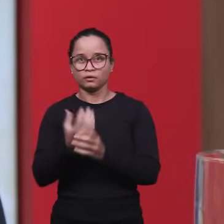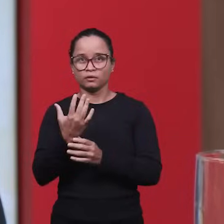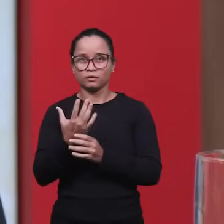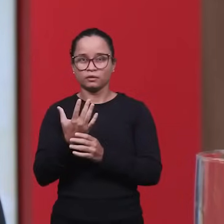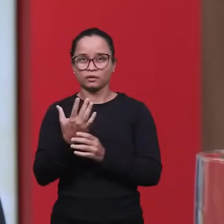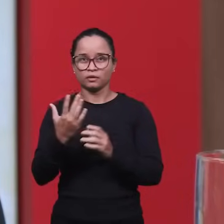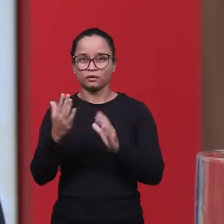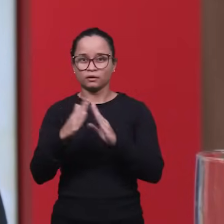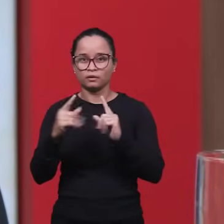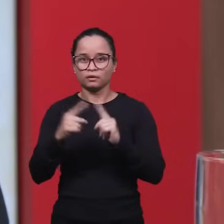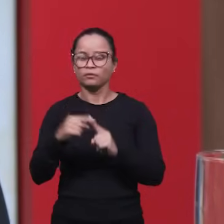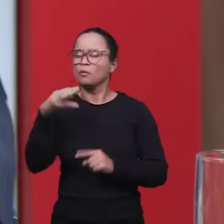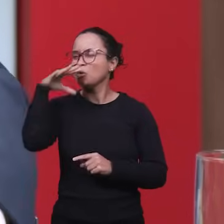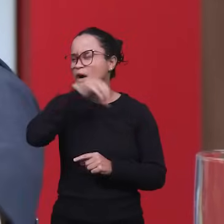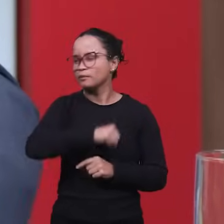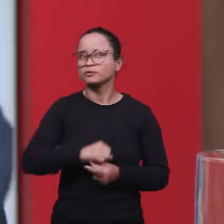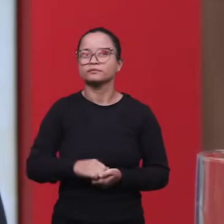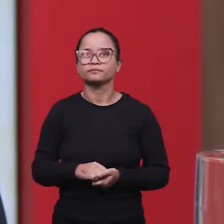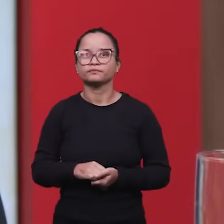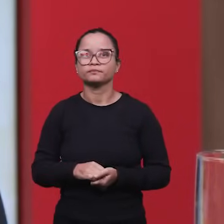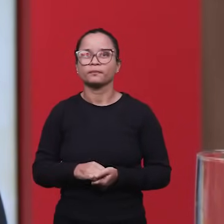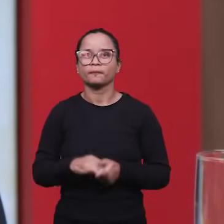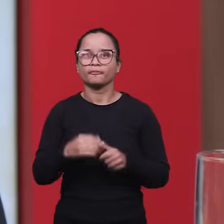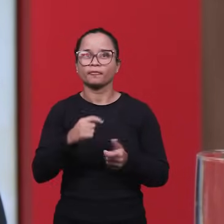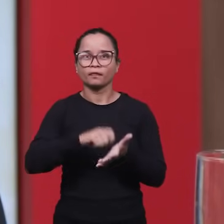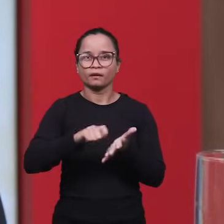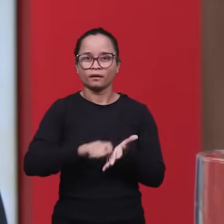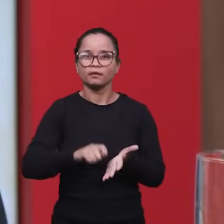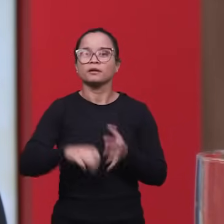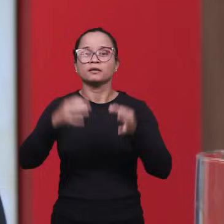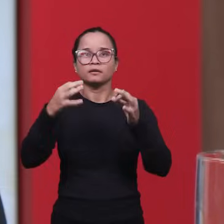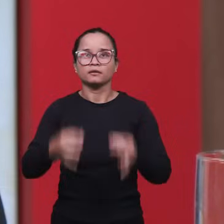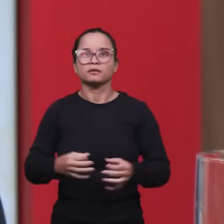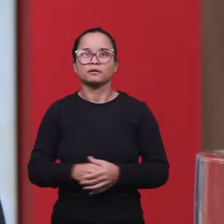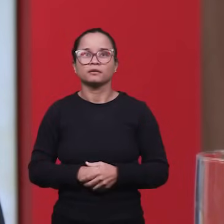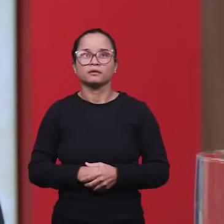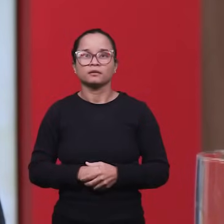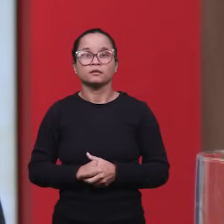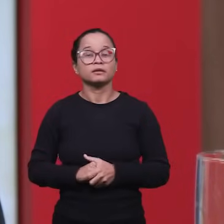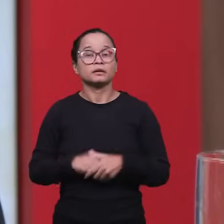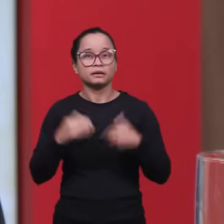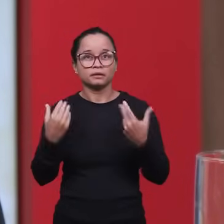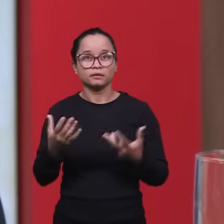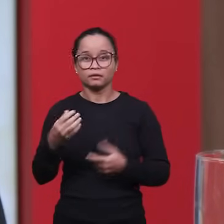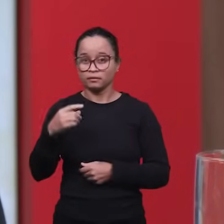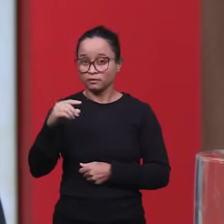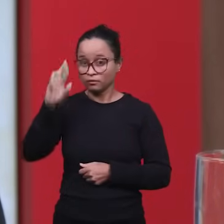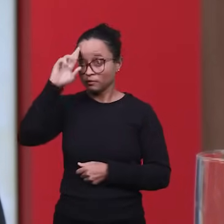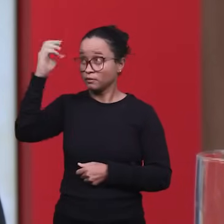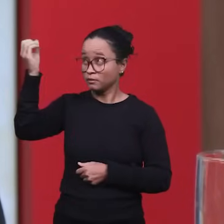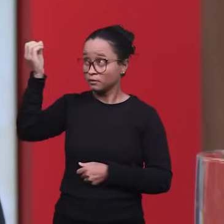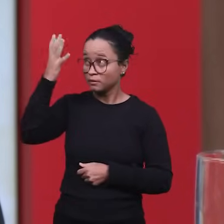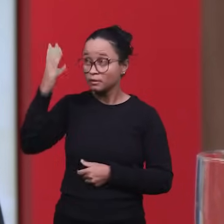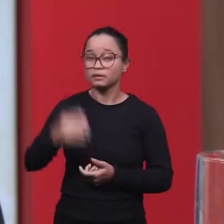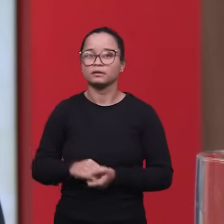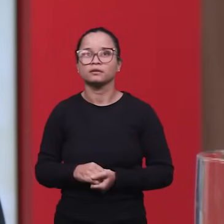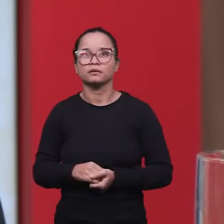igreja, botaram o nome Maranata, isso foi tudo rápido. E tal, registraram tudo certinho. Aí o Senhor deu uma revelação